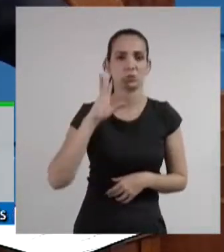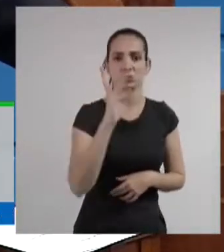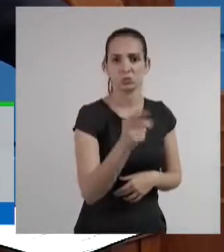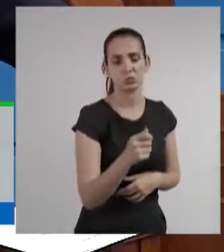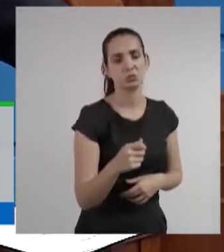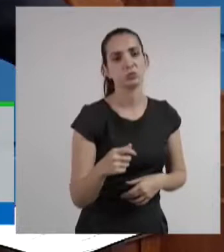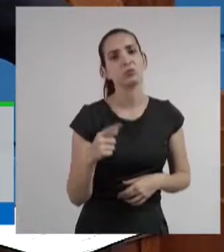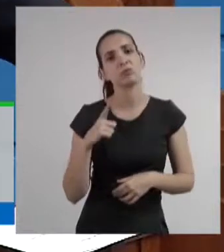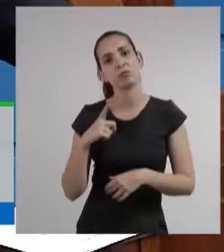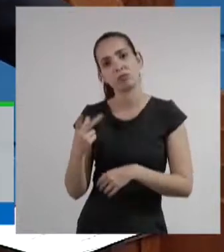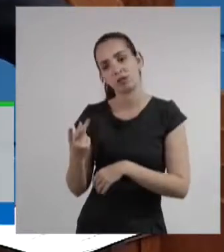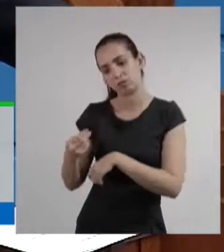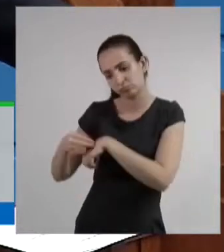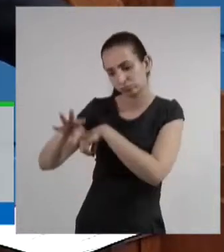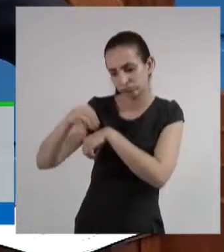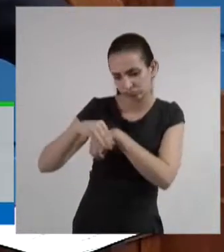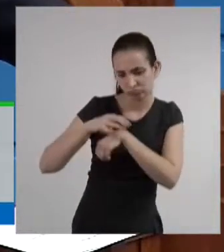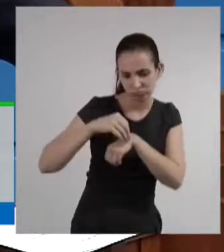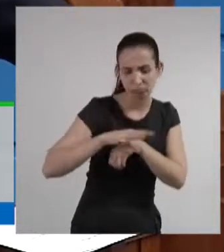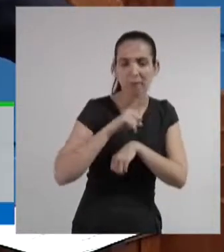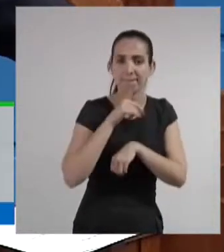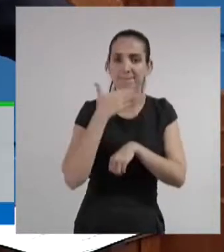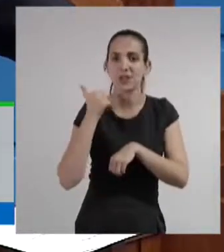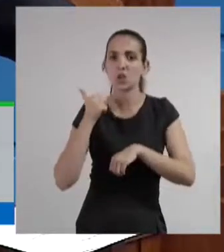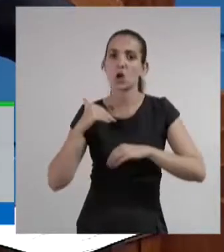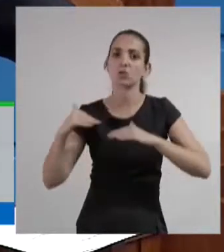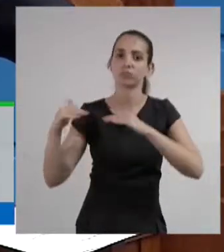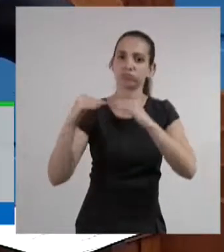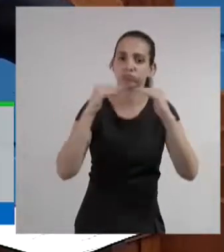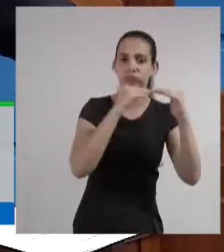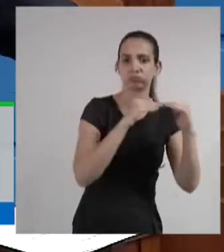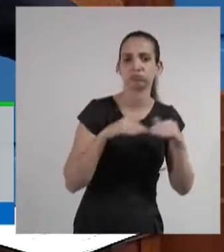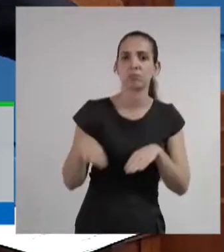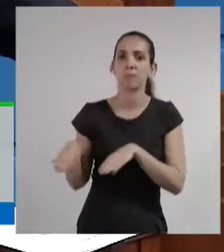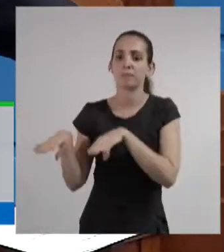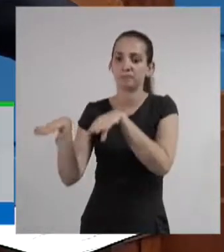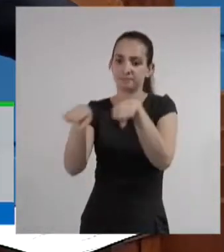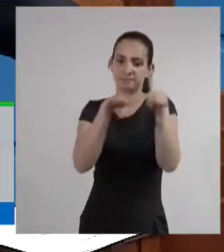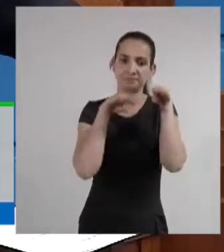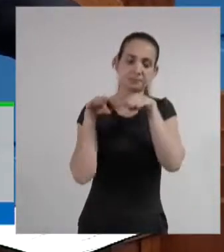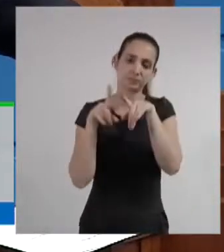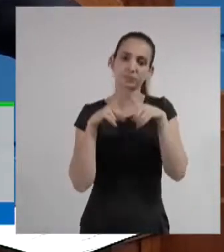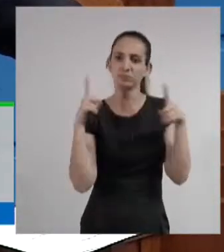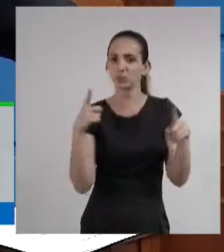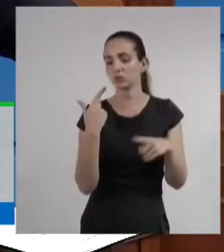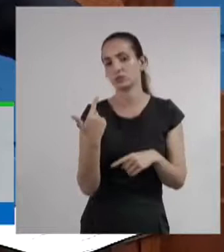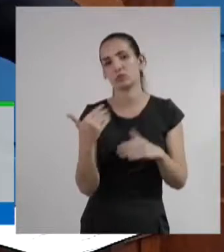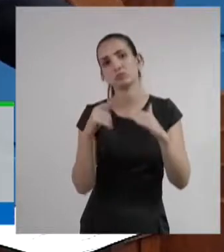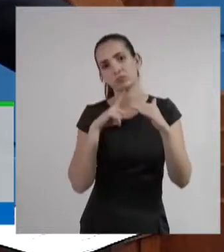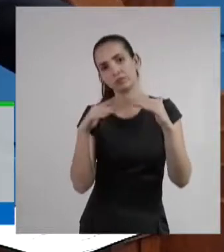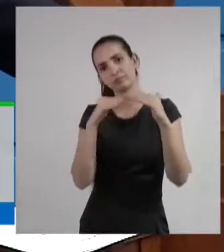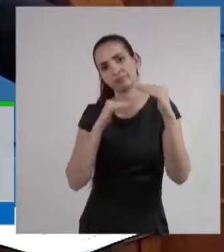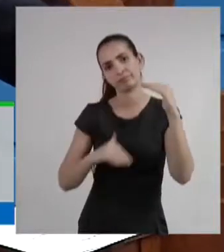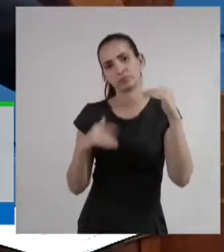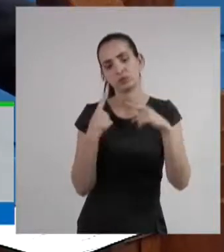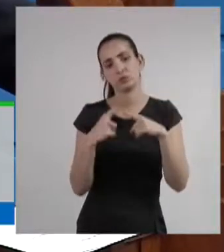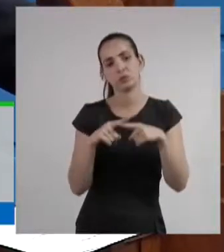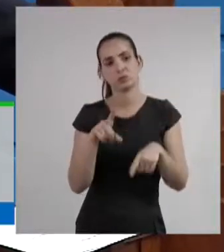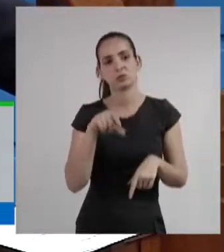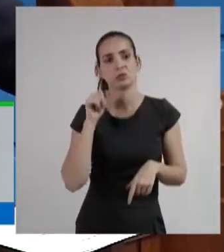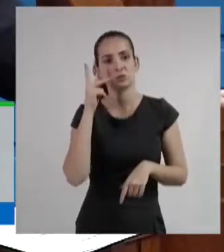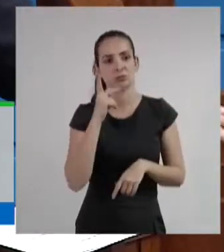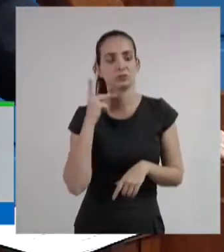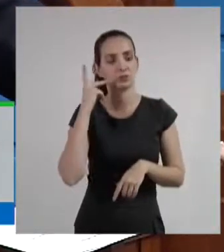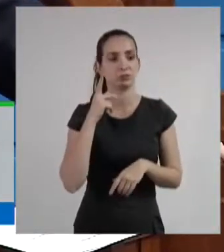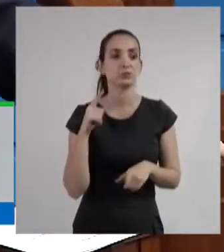para distribuir melhor essa riqueza, mas não o faz por uma decisão política.